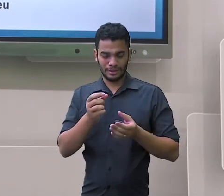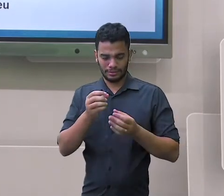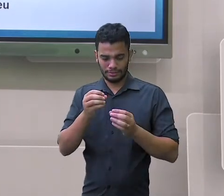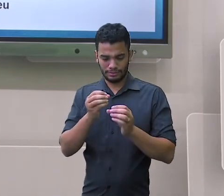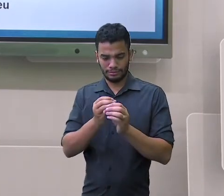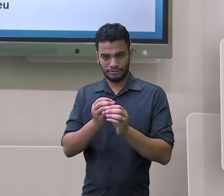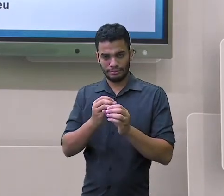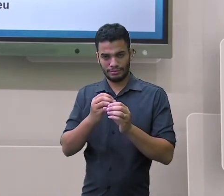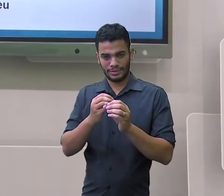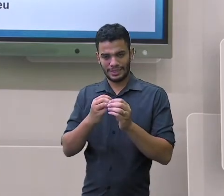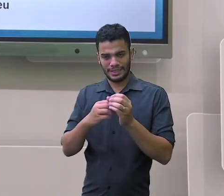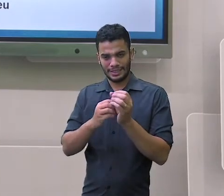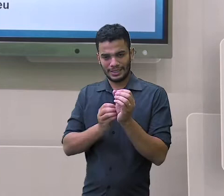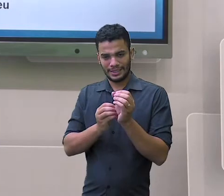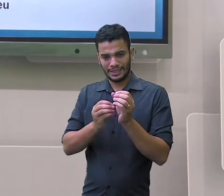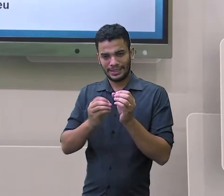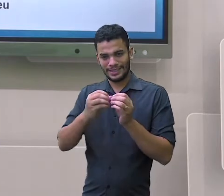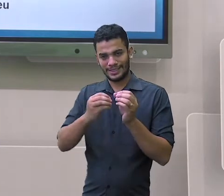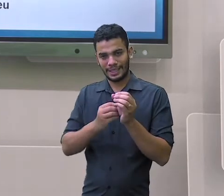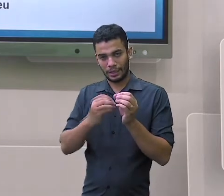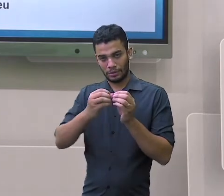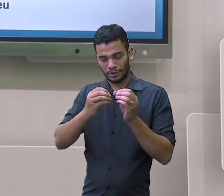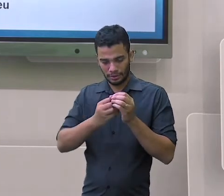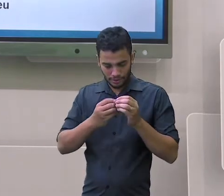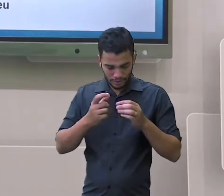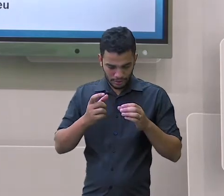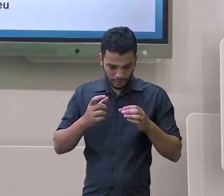conhecido. Por quê? Quando ele é